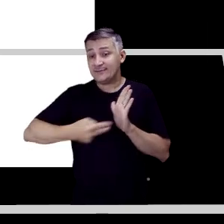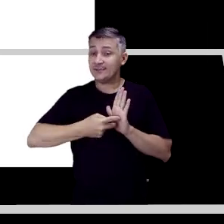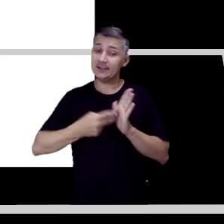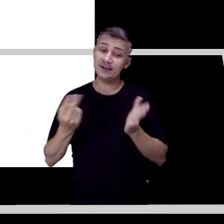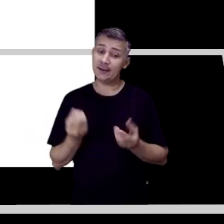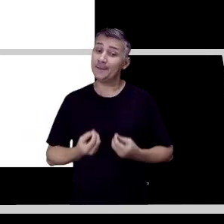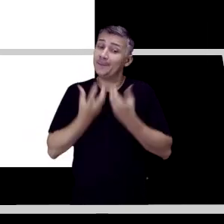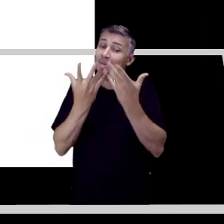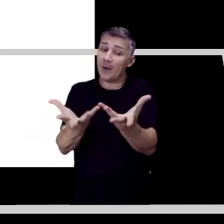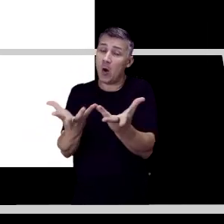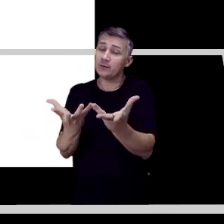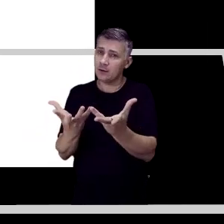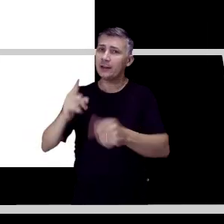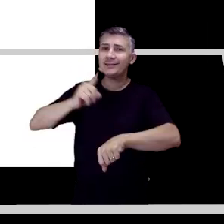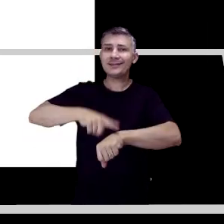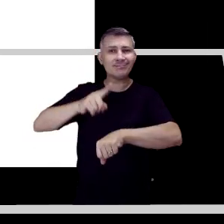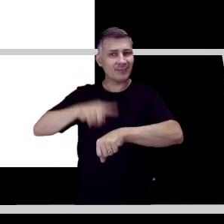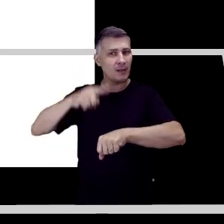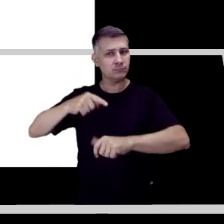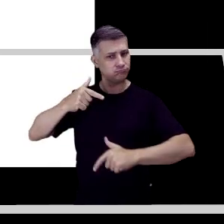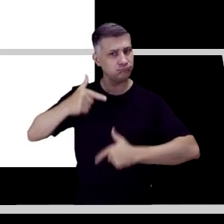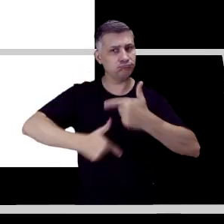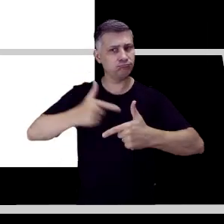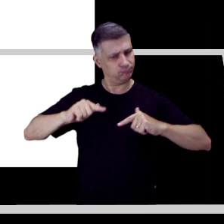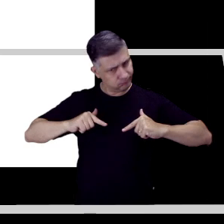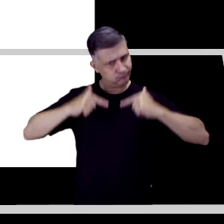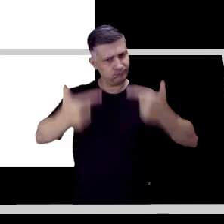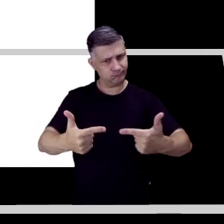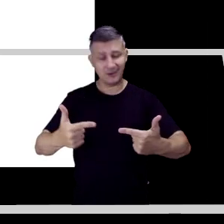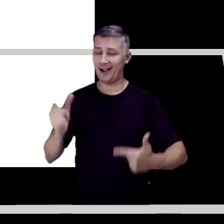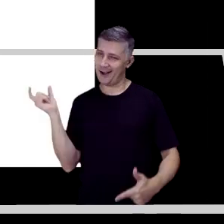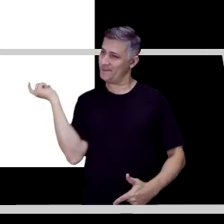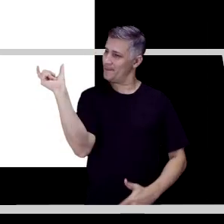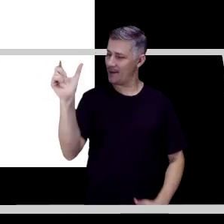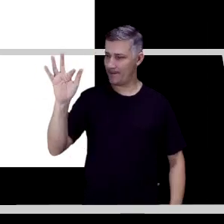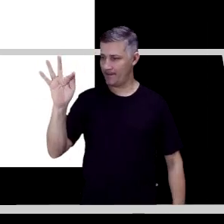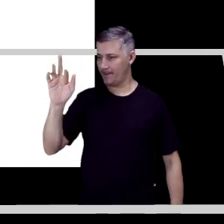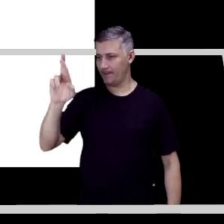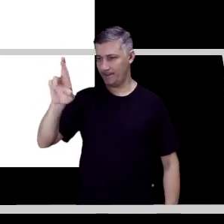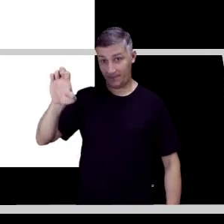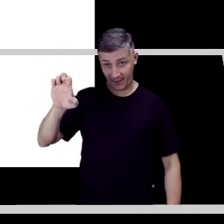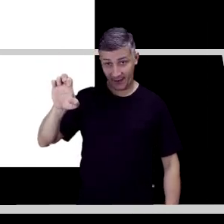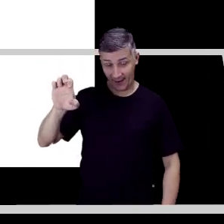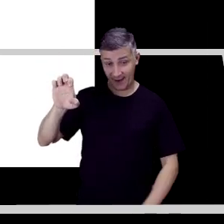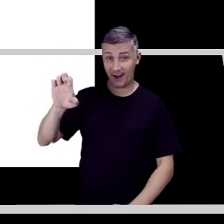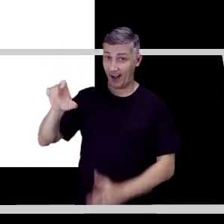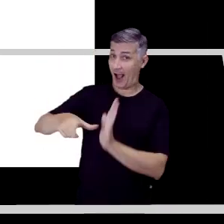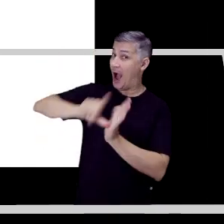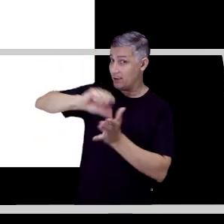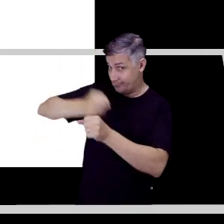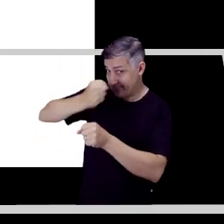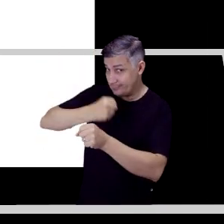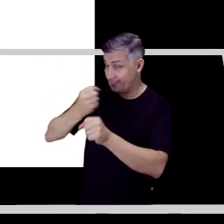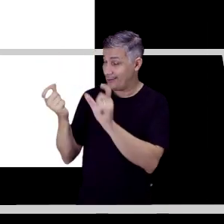que ele expressa um tempo de ação, não? Então, a gente pegou a palavra prefab, que significa pré-fabricação,